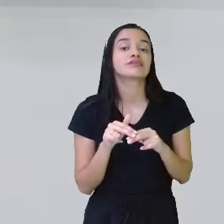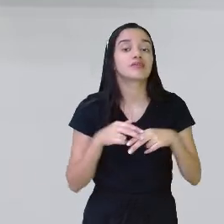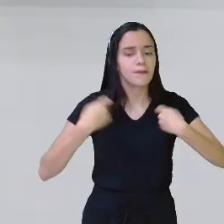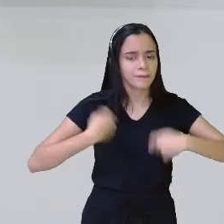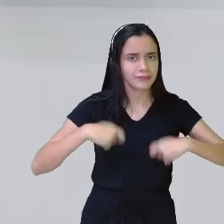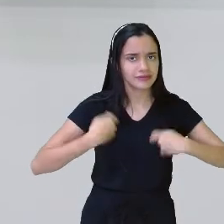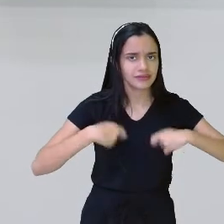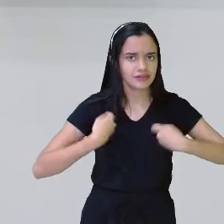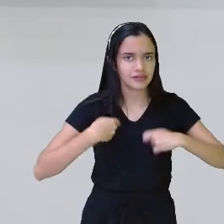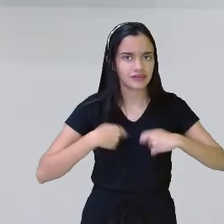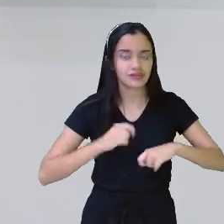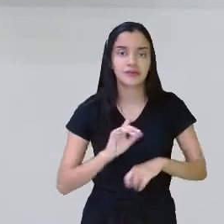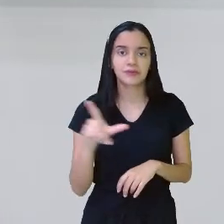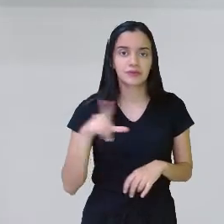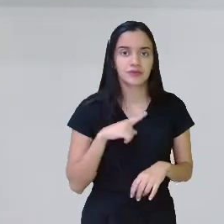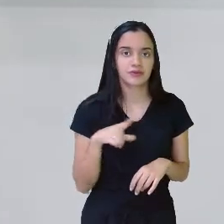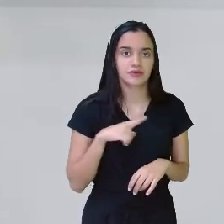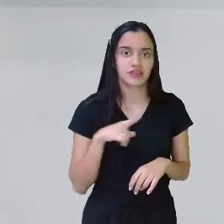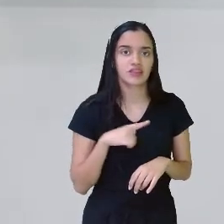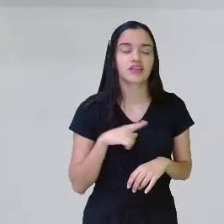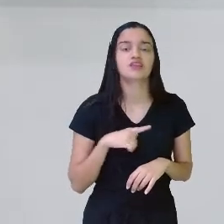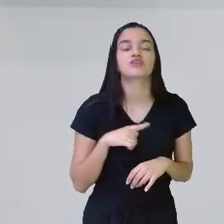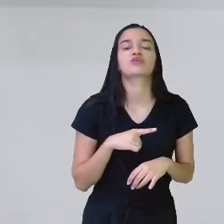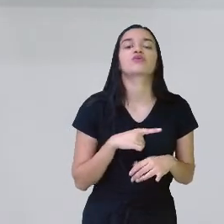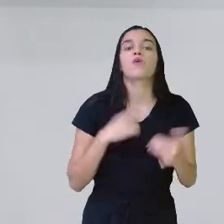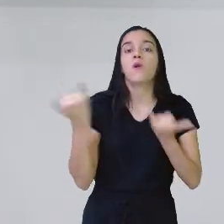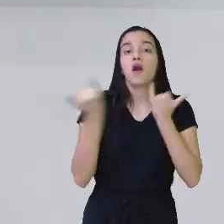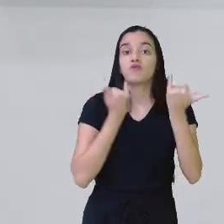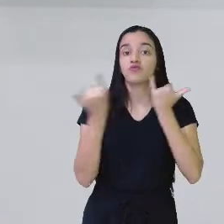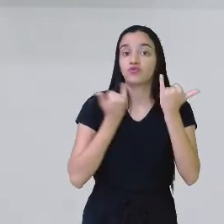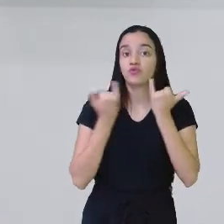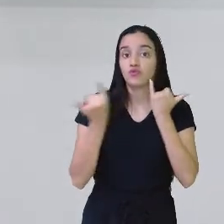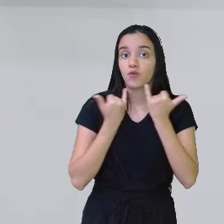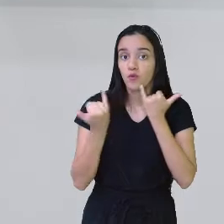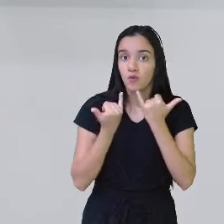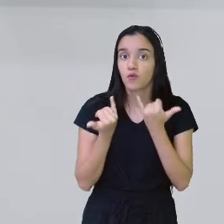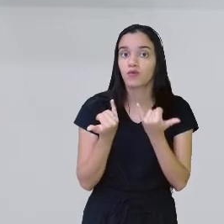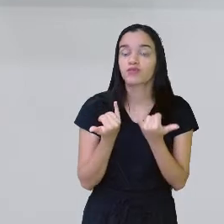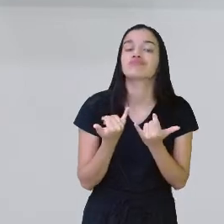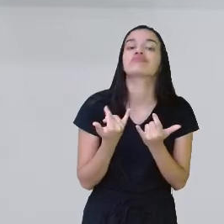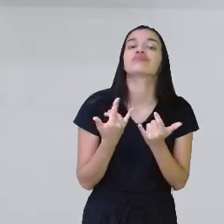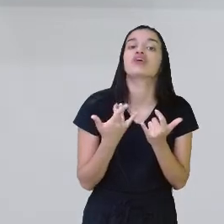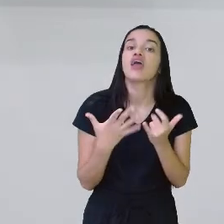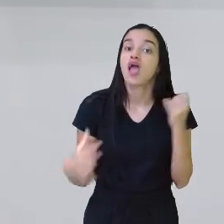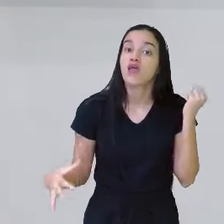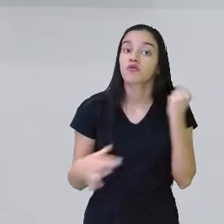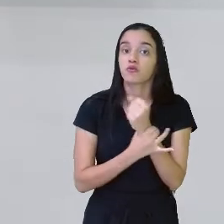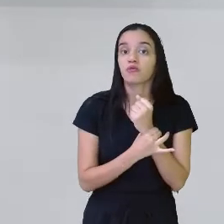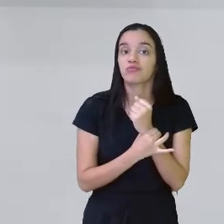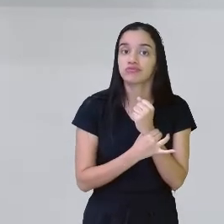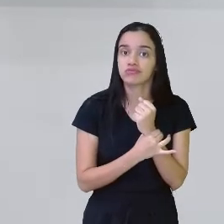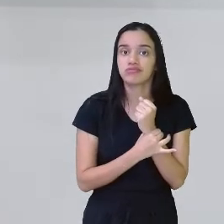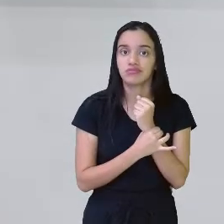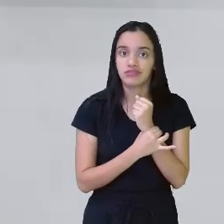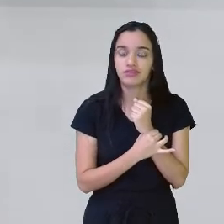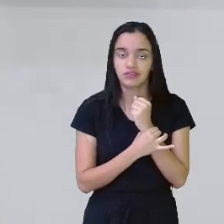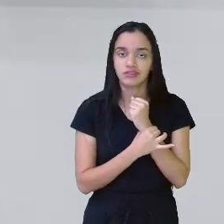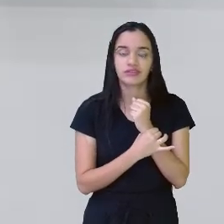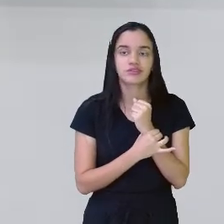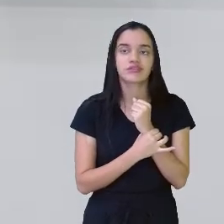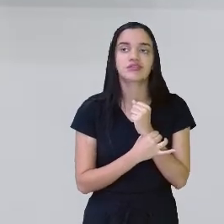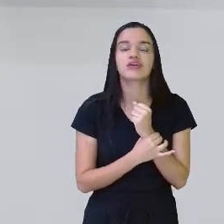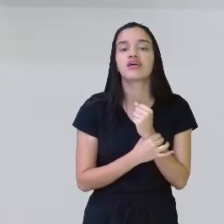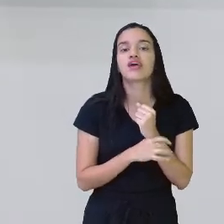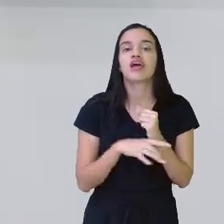preciso. Eu tenho a fonte, que é uma fonte o quê? Confiável, não foi o Zé da esquina que me falou.